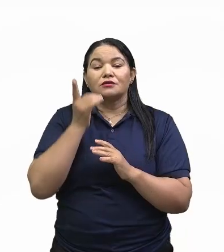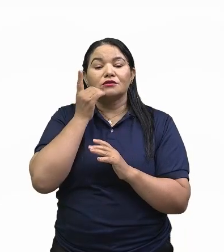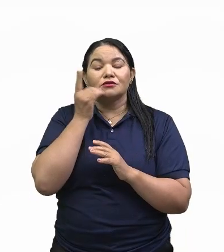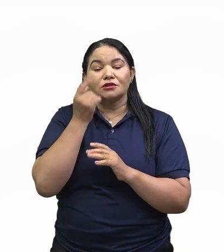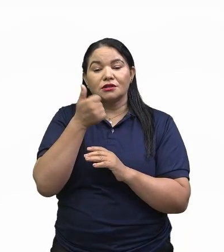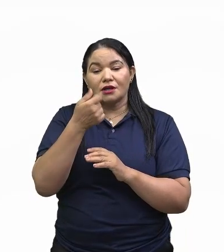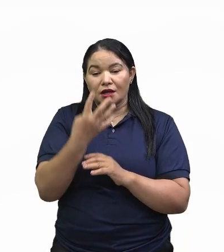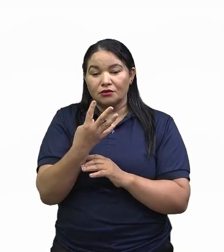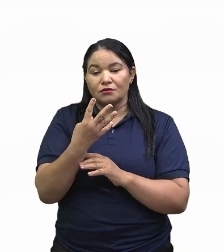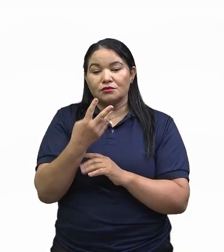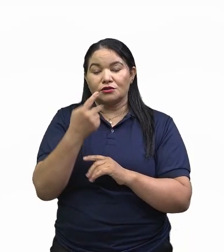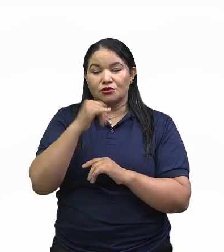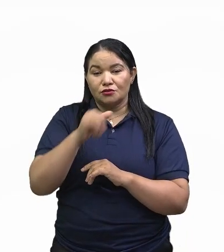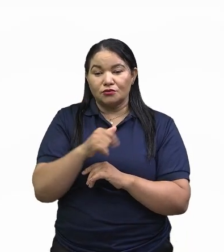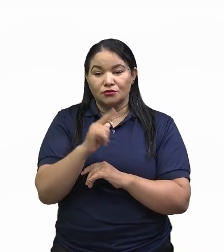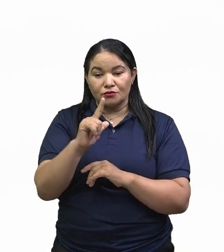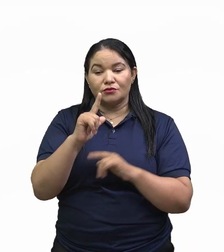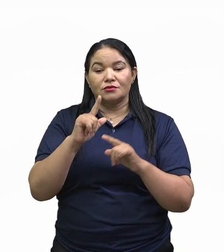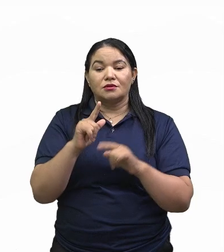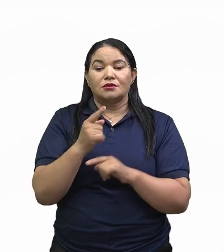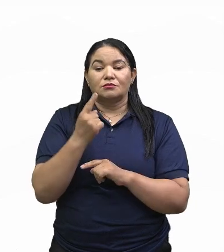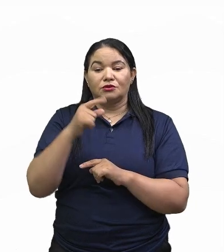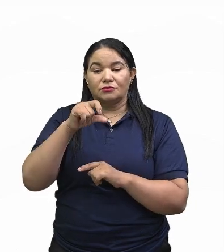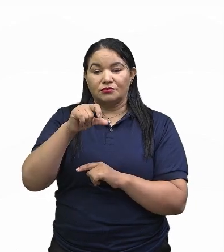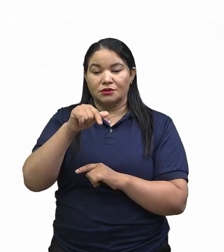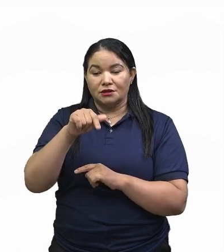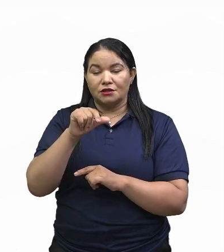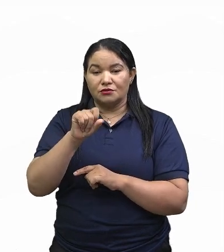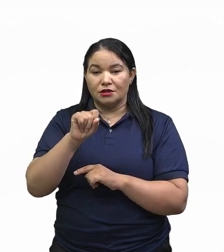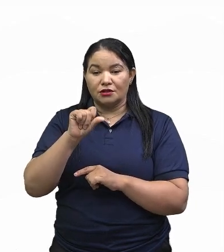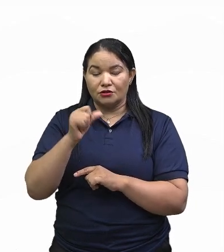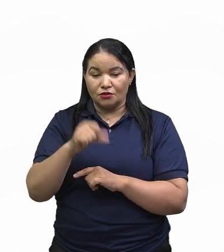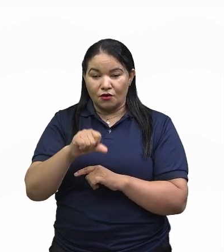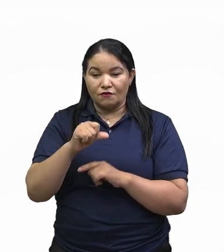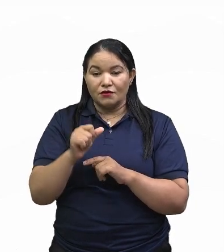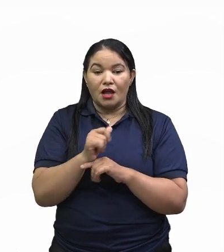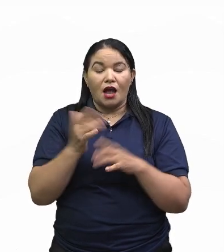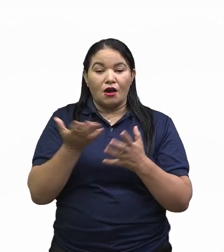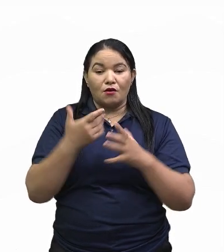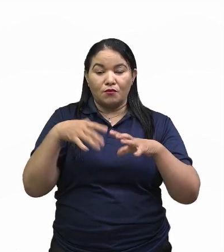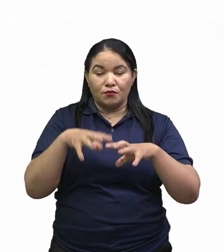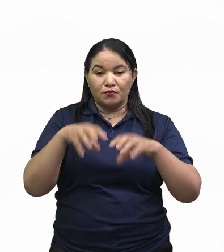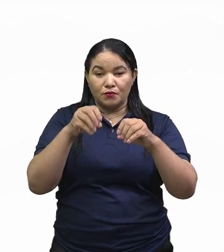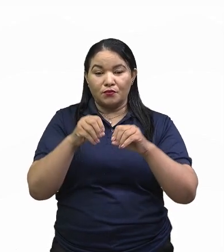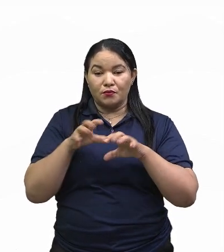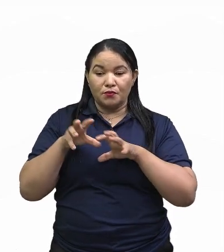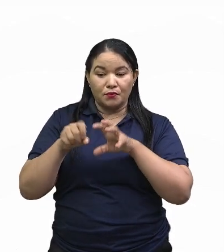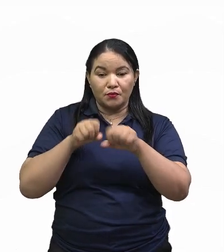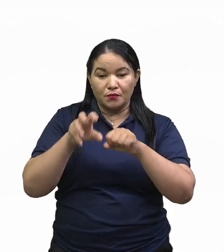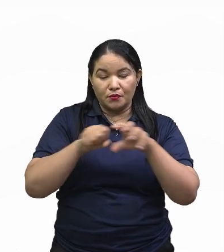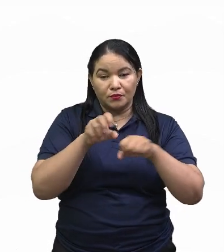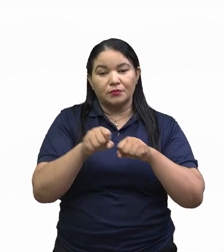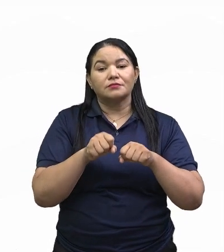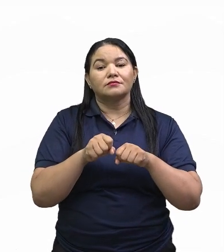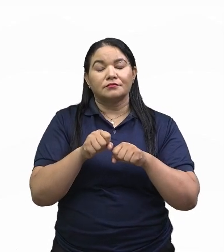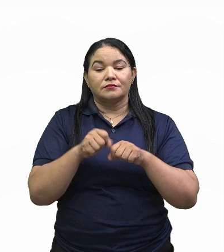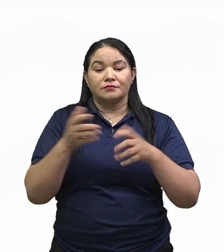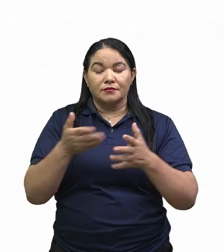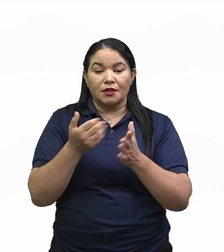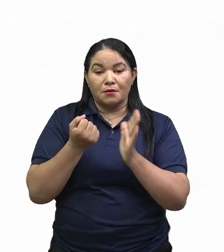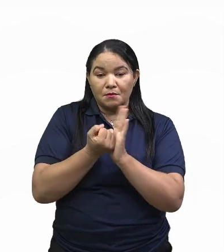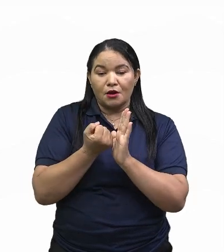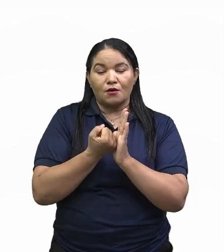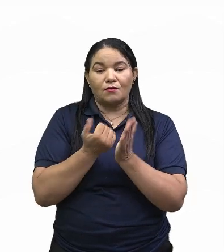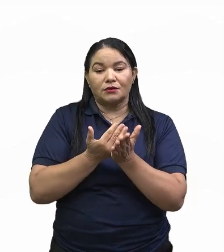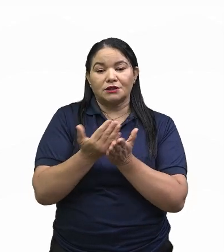de julho a tomada da Bastilha. Esse evento, ele simbolizou o início da Revolução